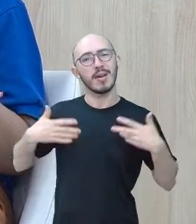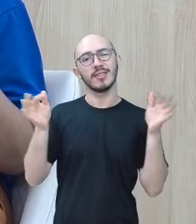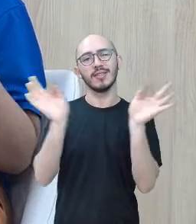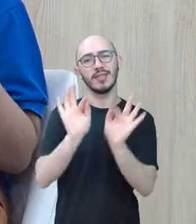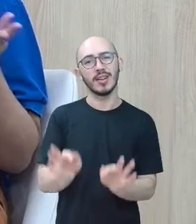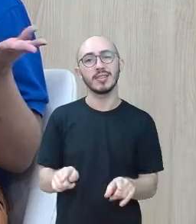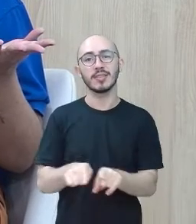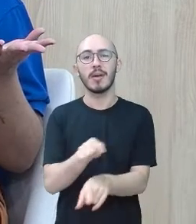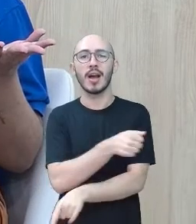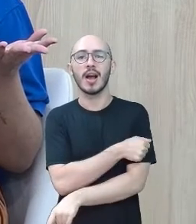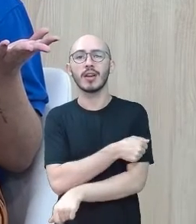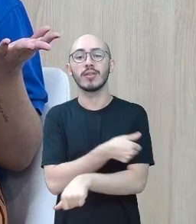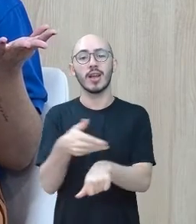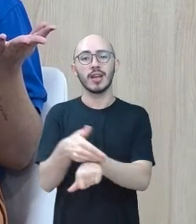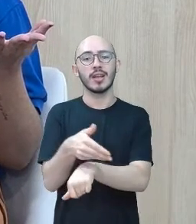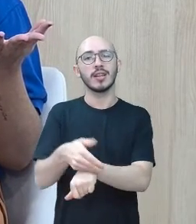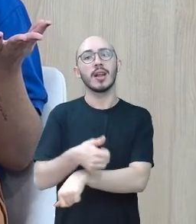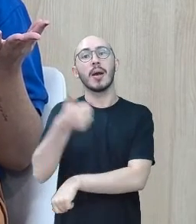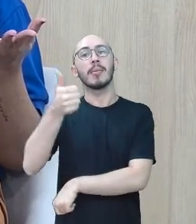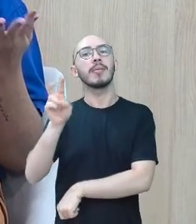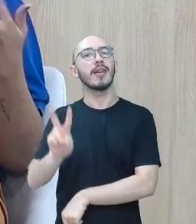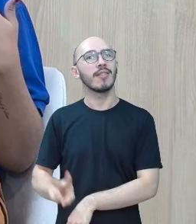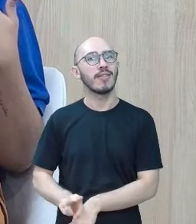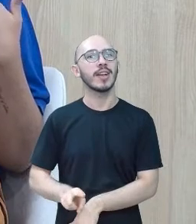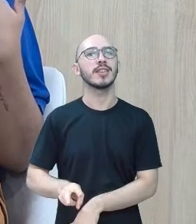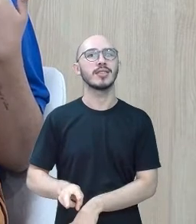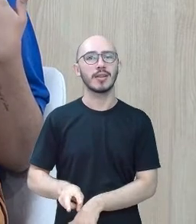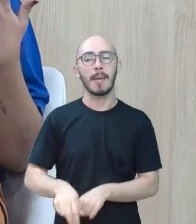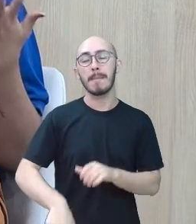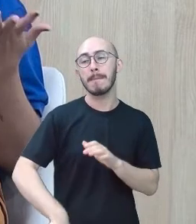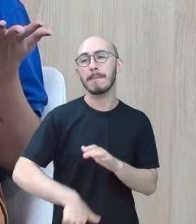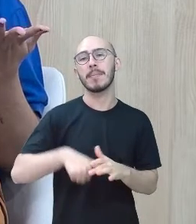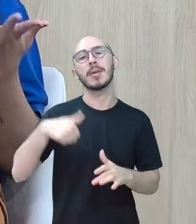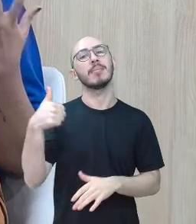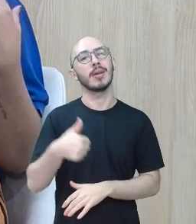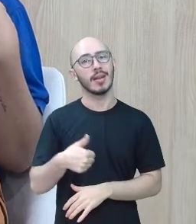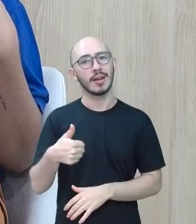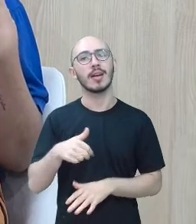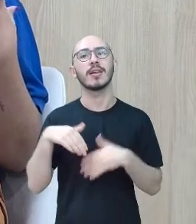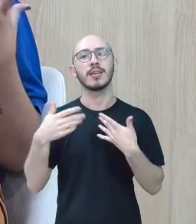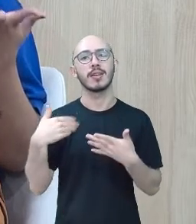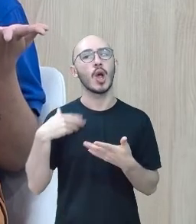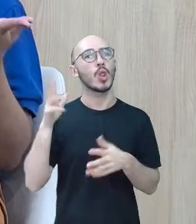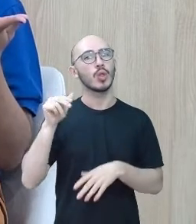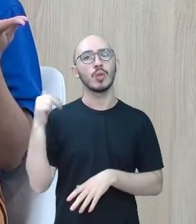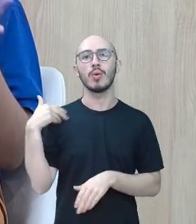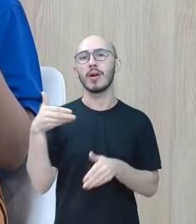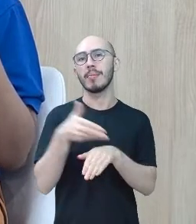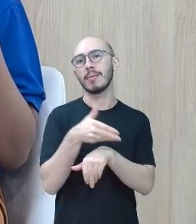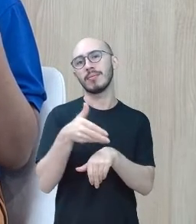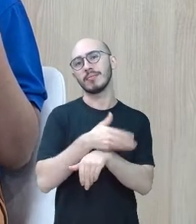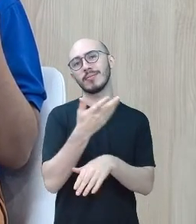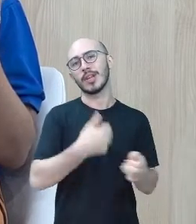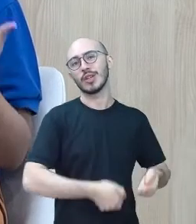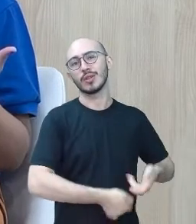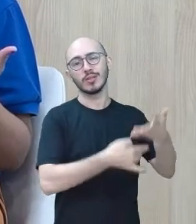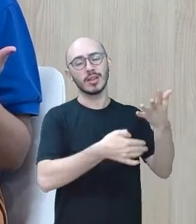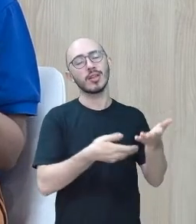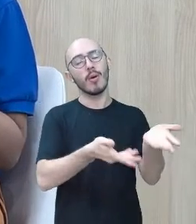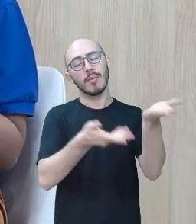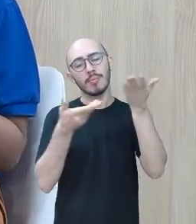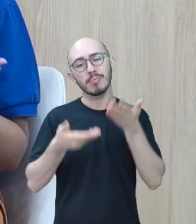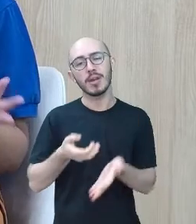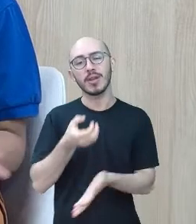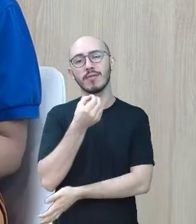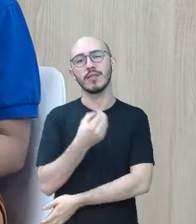E tem gente que tá entrando pela primeira vez, olha, que nunca tinha participado do chat. Então, seja bem-vindo, Diogo. Que bom tê-lo aqui